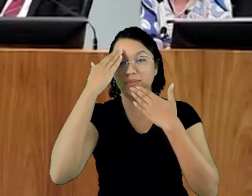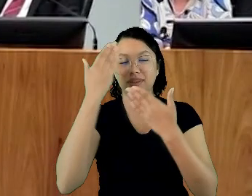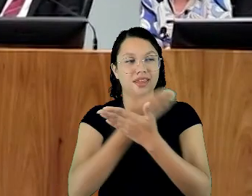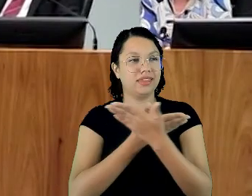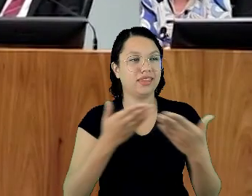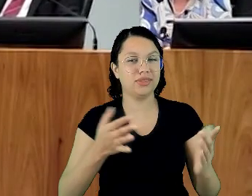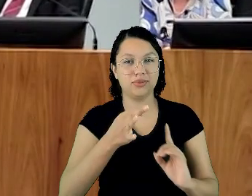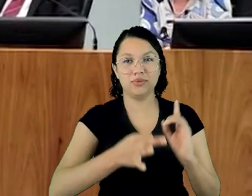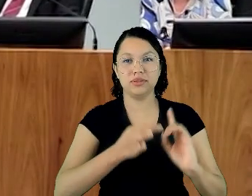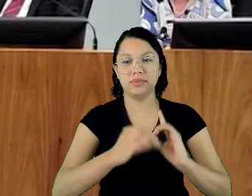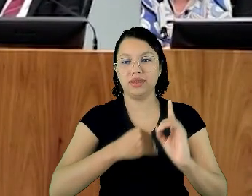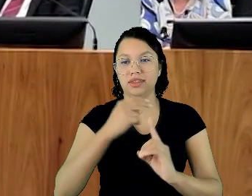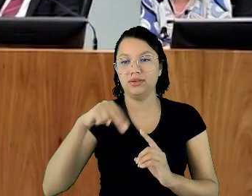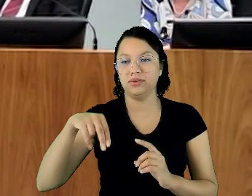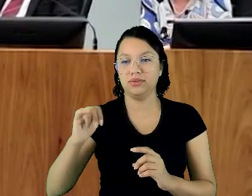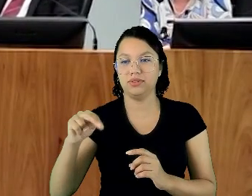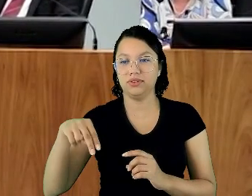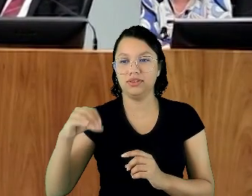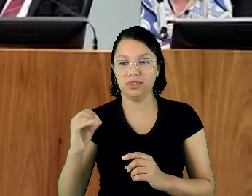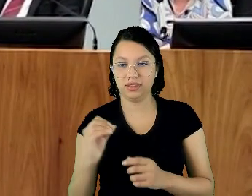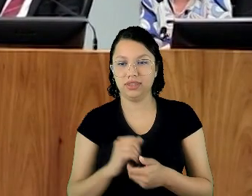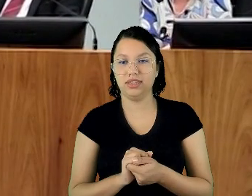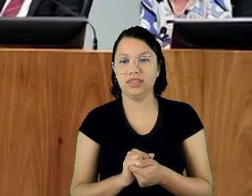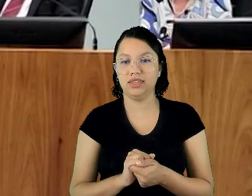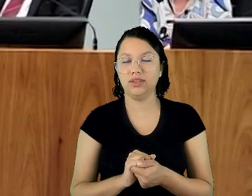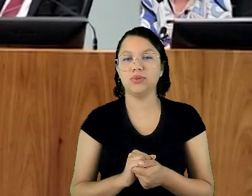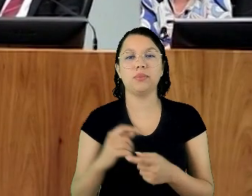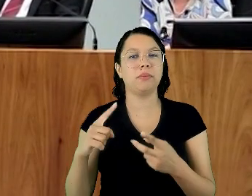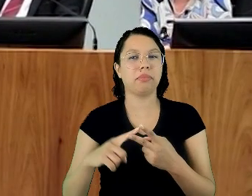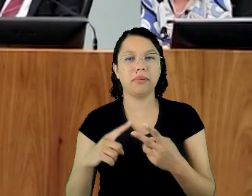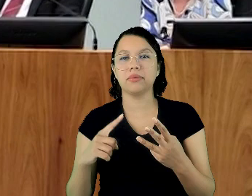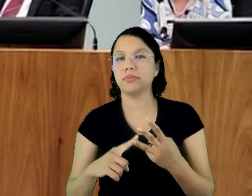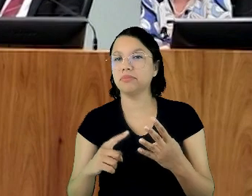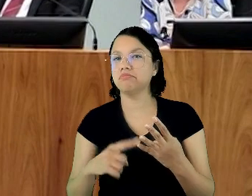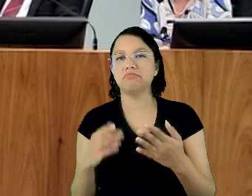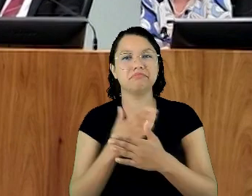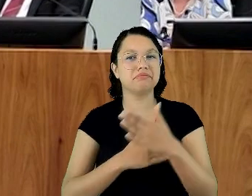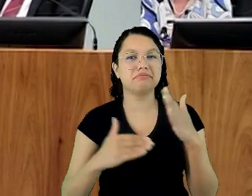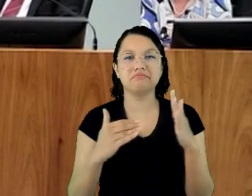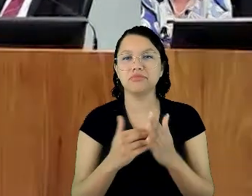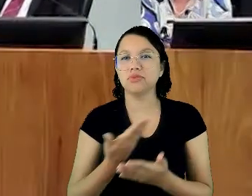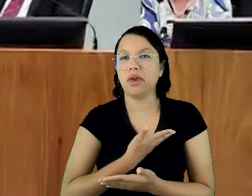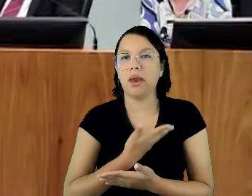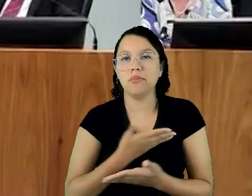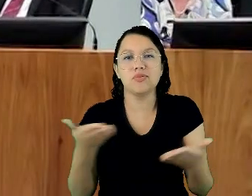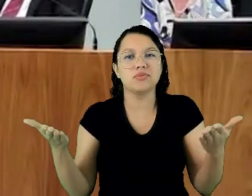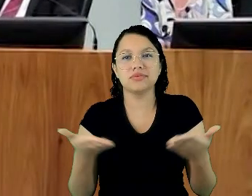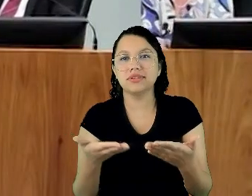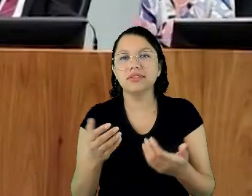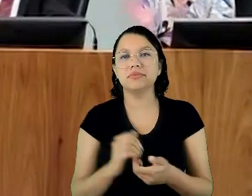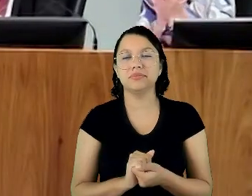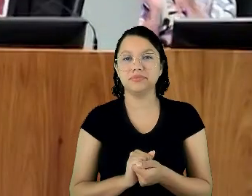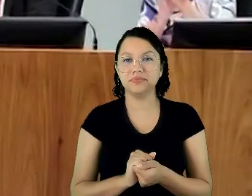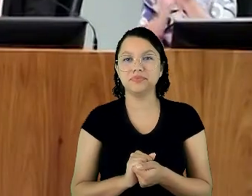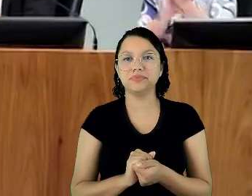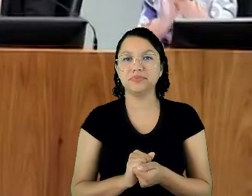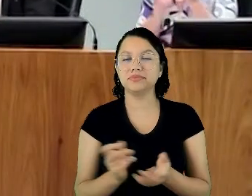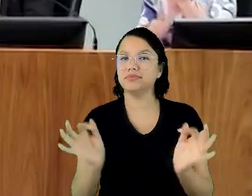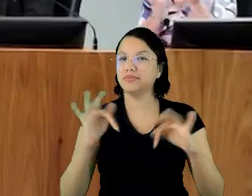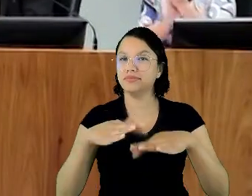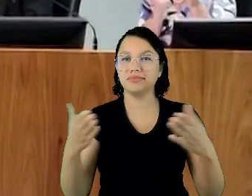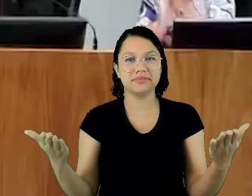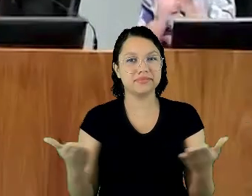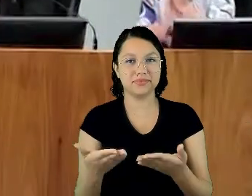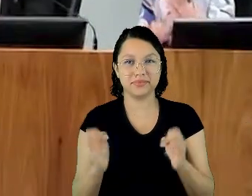Caroline, a doutora Raicler, a todos os colegas que estão aqui, e declaro, então, encerrado o nosso evento. Obrigada.